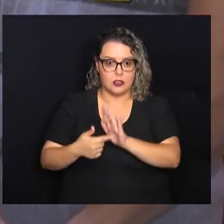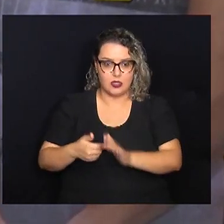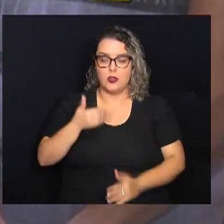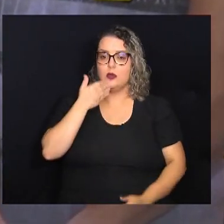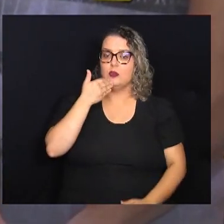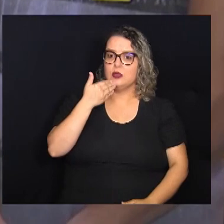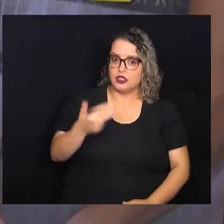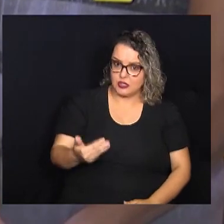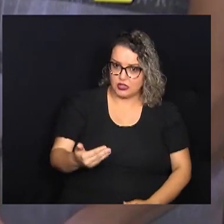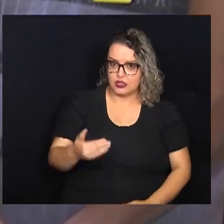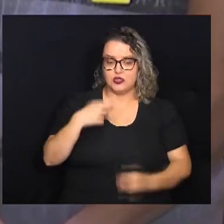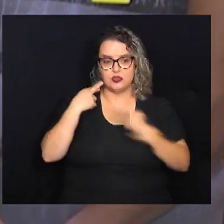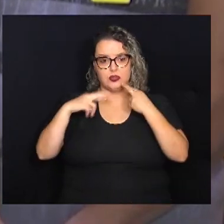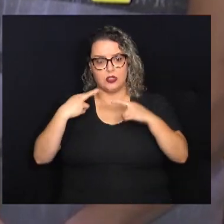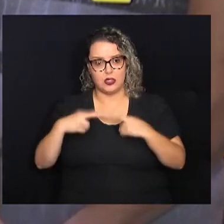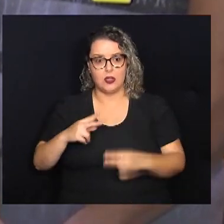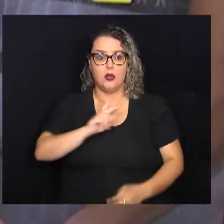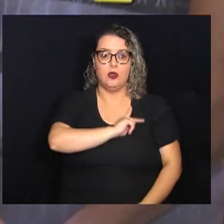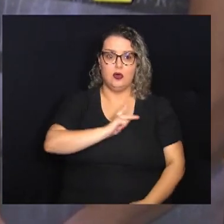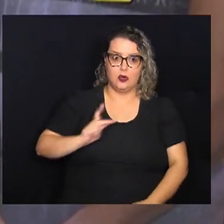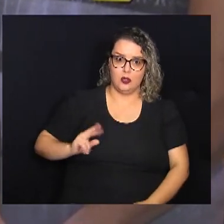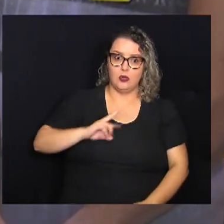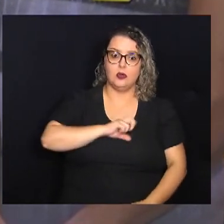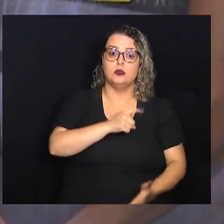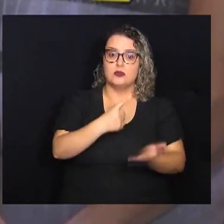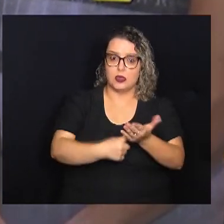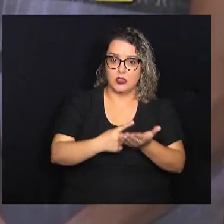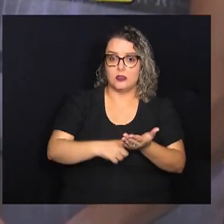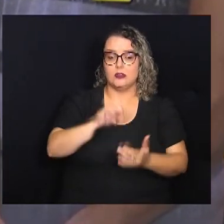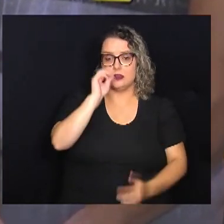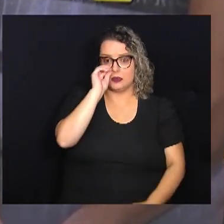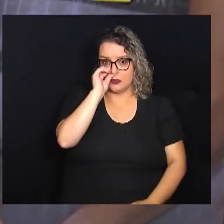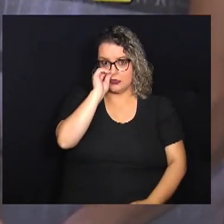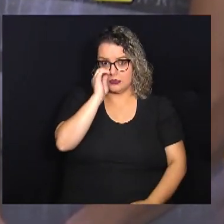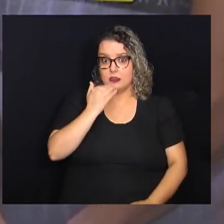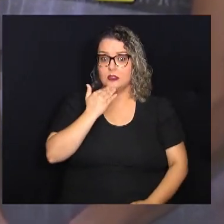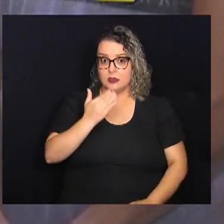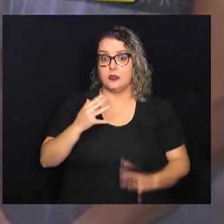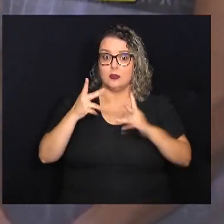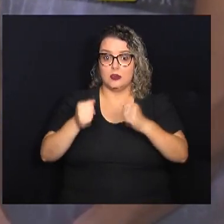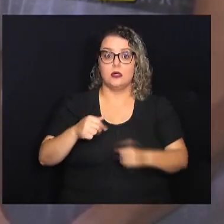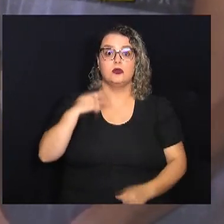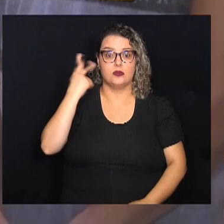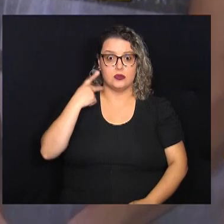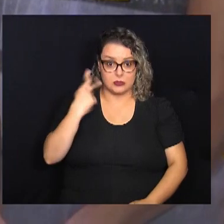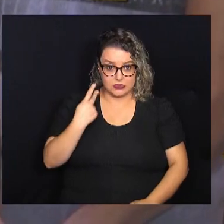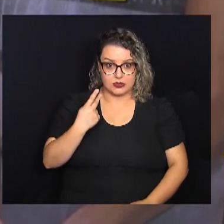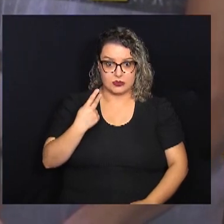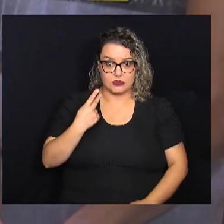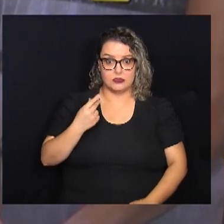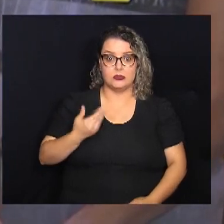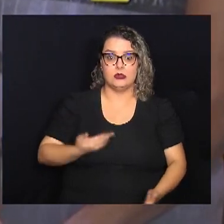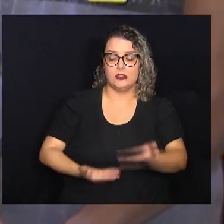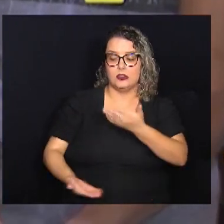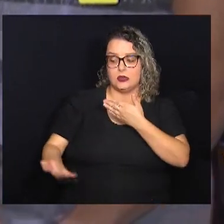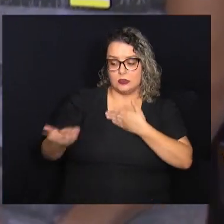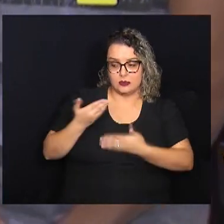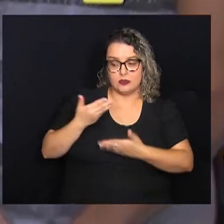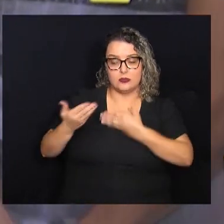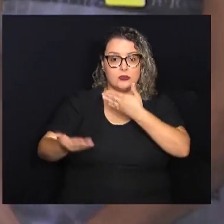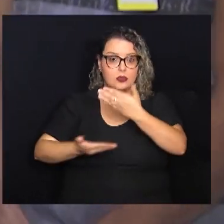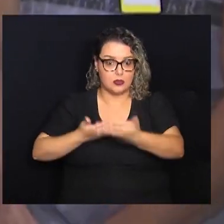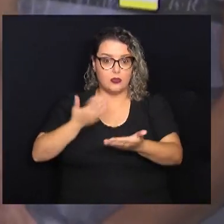reivindicações. O presidente Rossini se comprometeu a encaminhar essas reivindicações para todos os vereadores e intermediar um diálogo